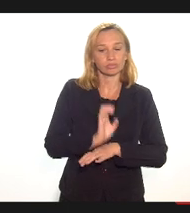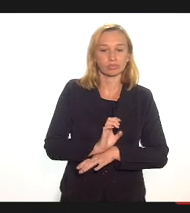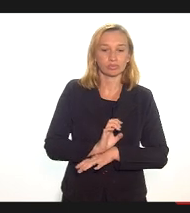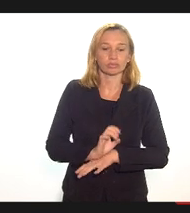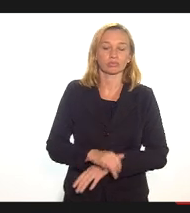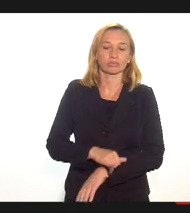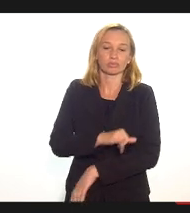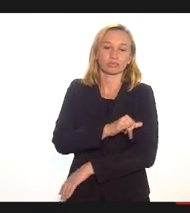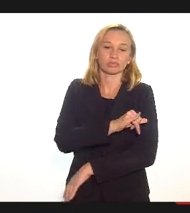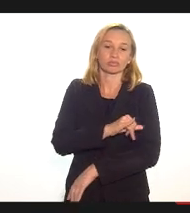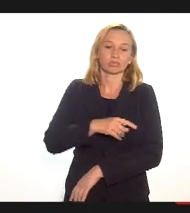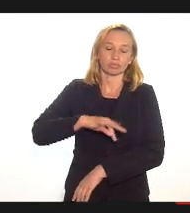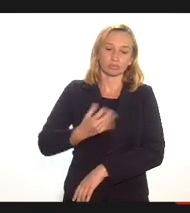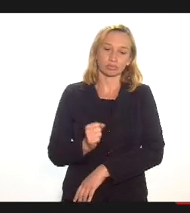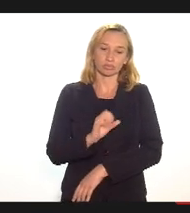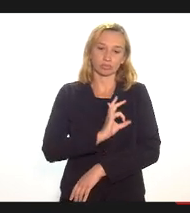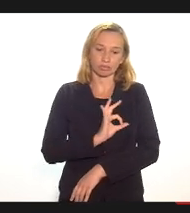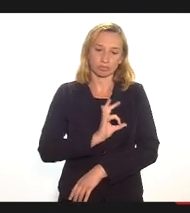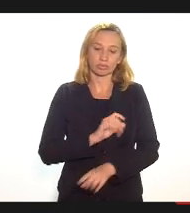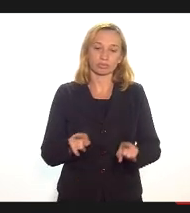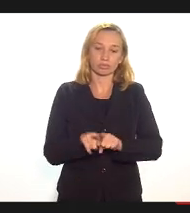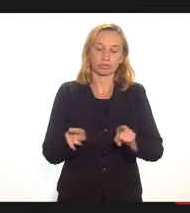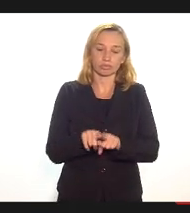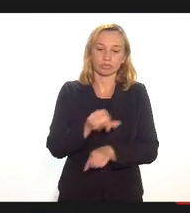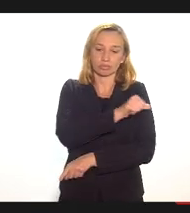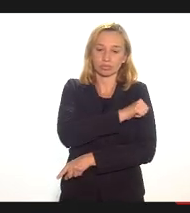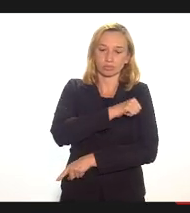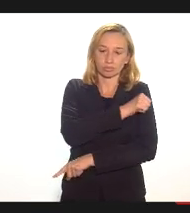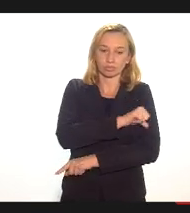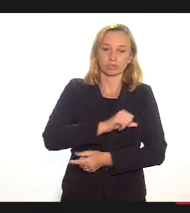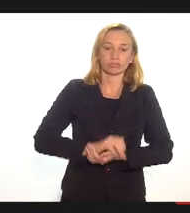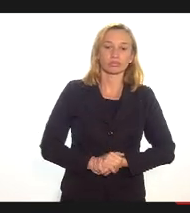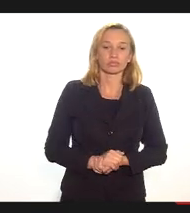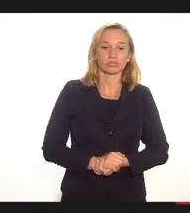e deputada estadual enfermeira Rejane.